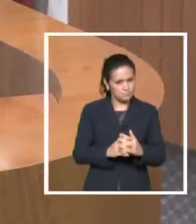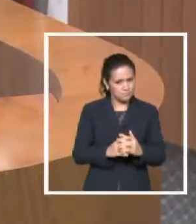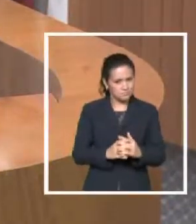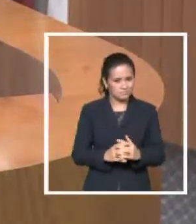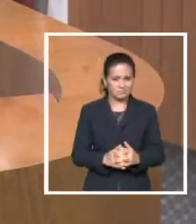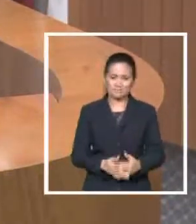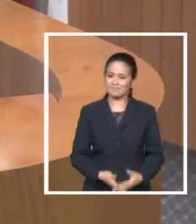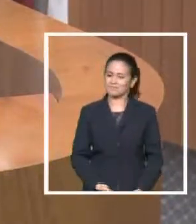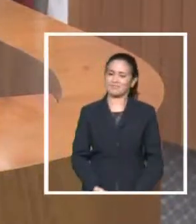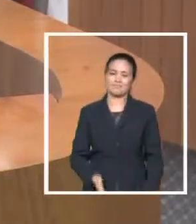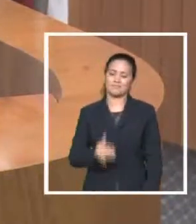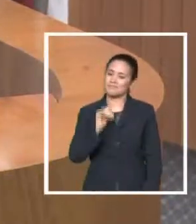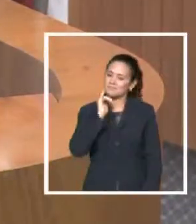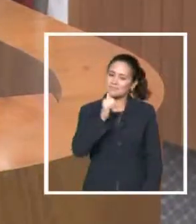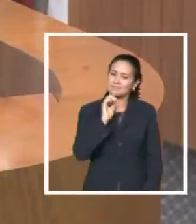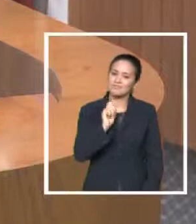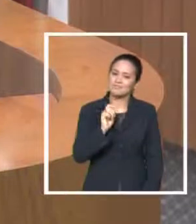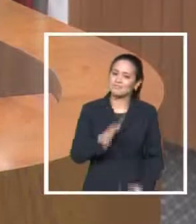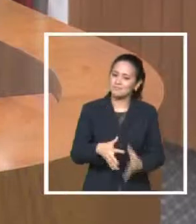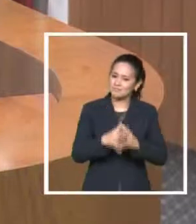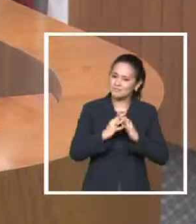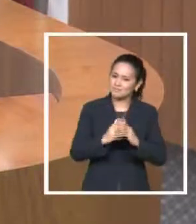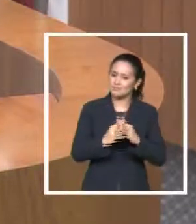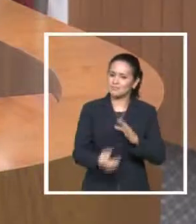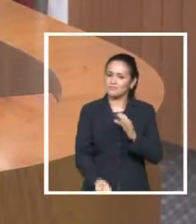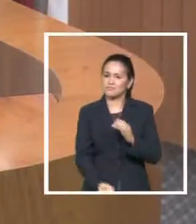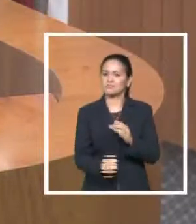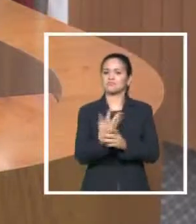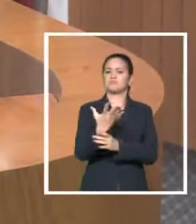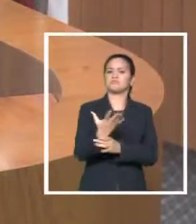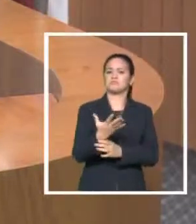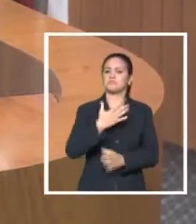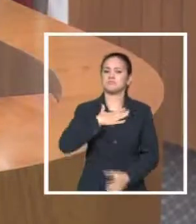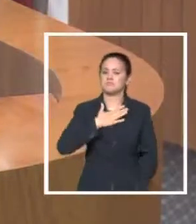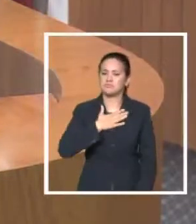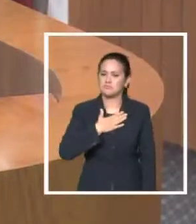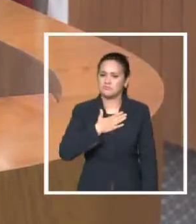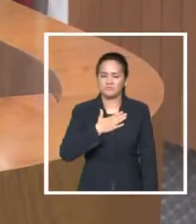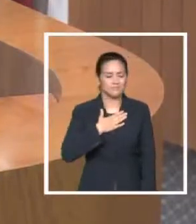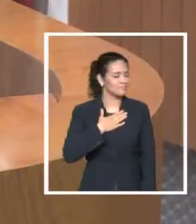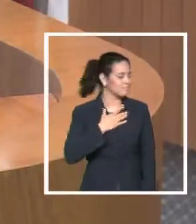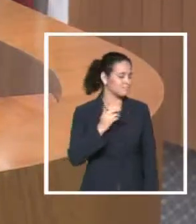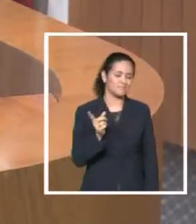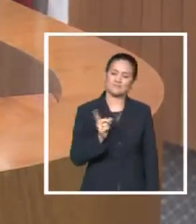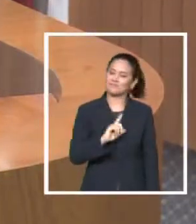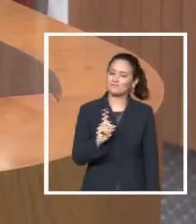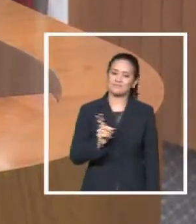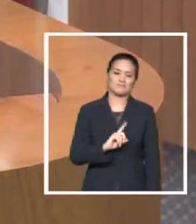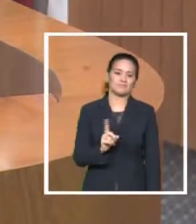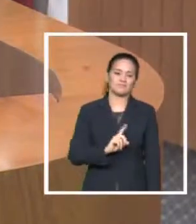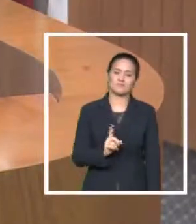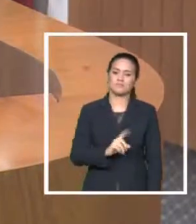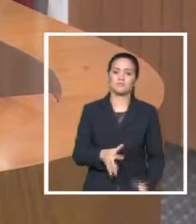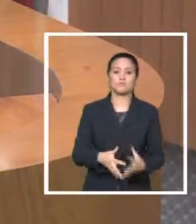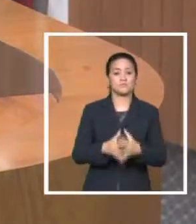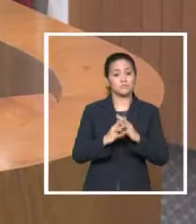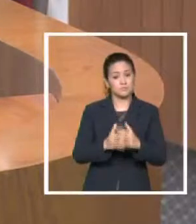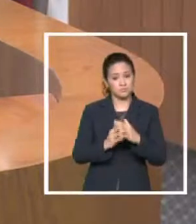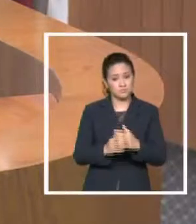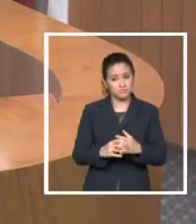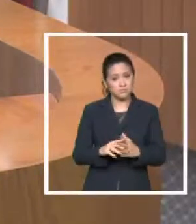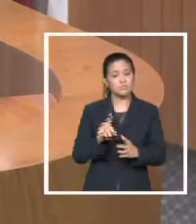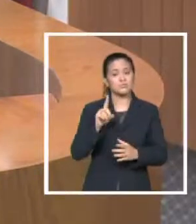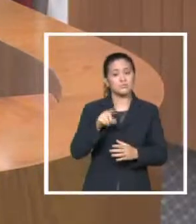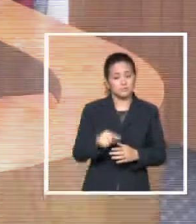escândalo, ele não é criado por mim. O escândalo, ele é criado pela atual